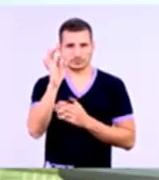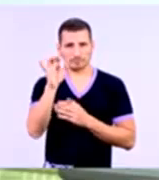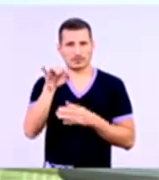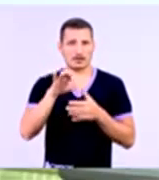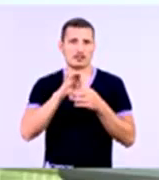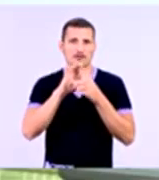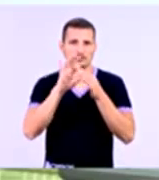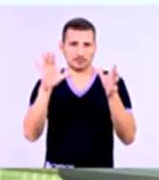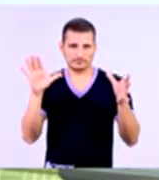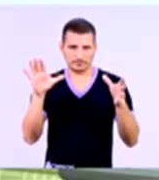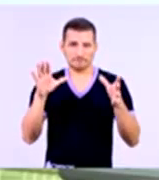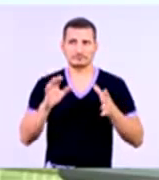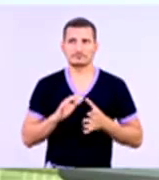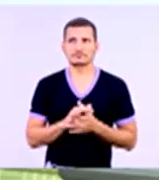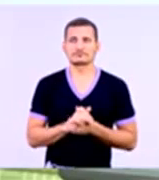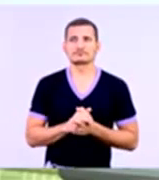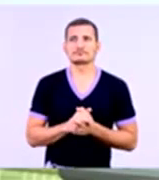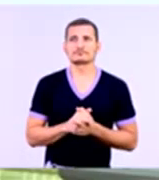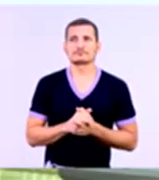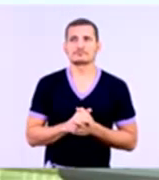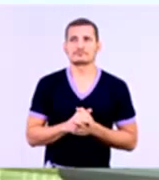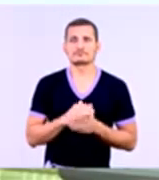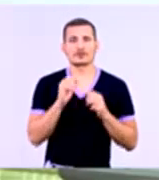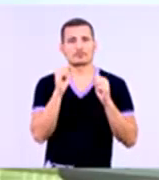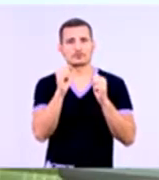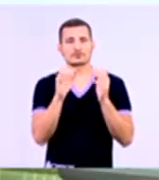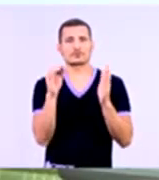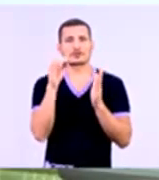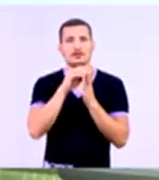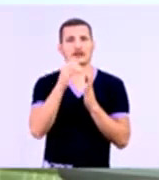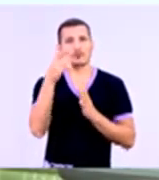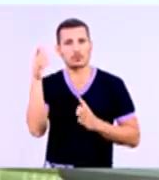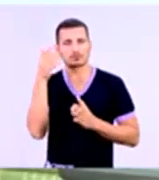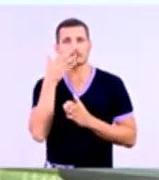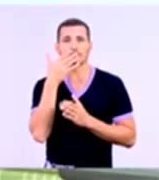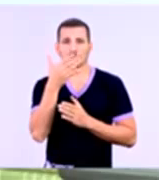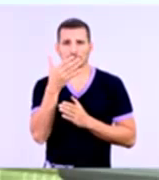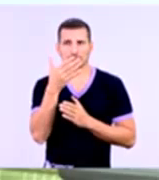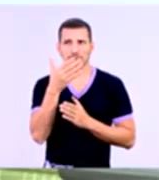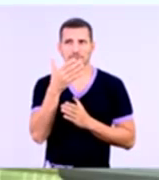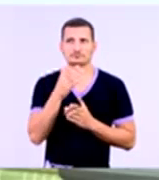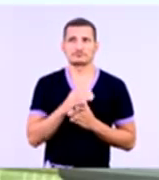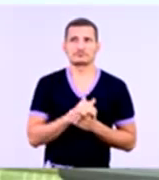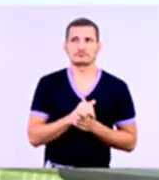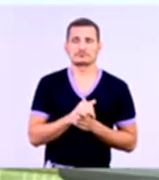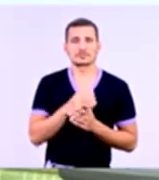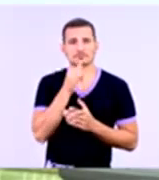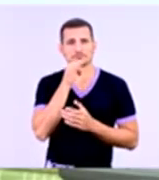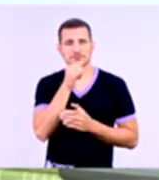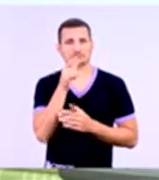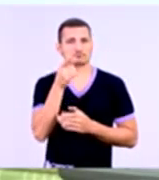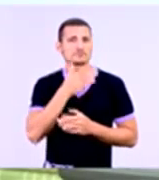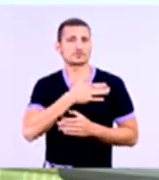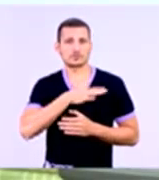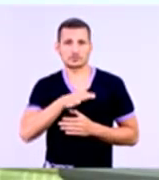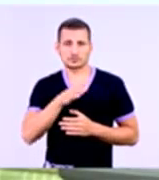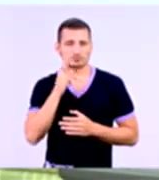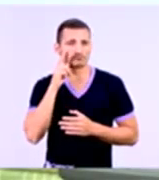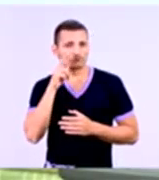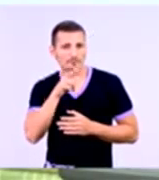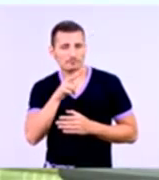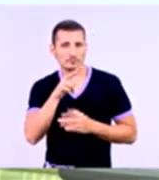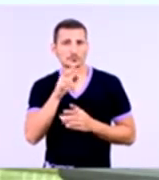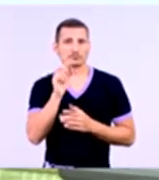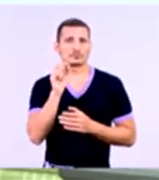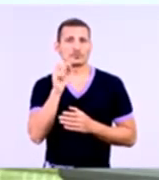baixarem, vai estar dentro do projeto de vocês, e colocarem uma outra cor. Se não for do agrado visual do projeto que vocês